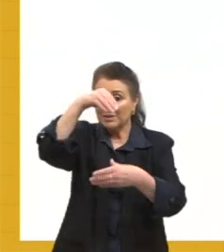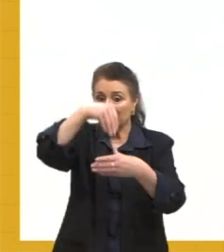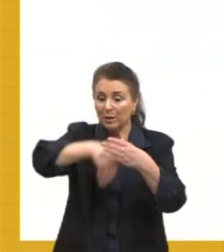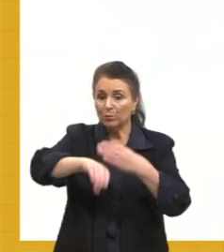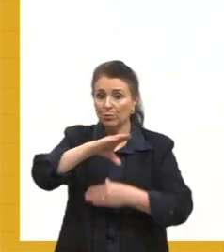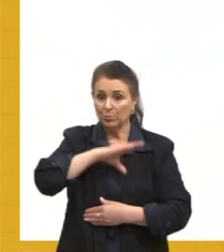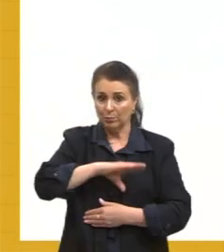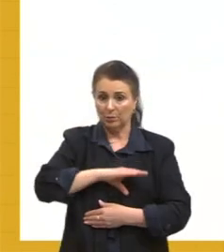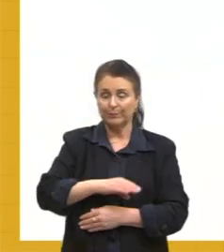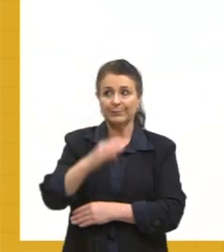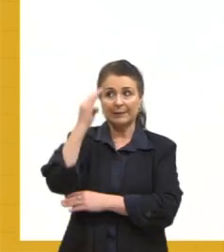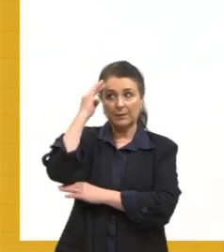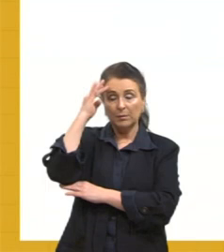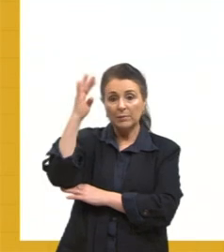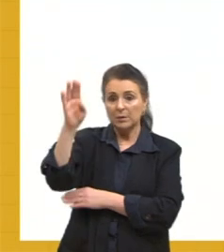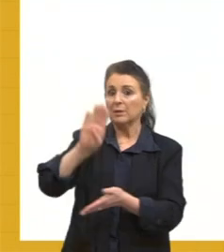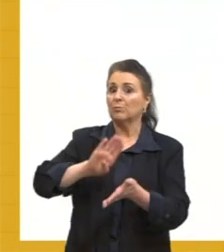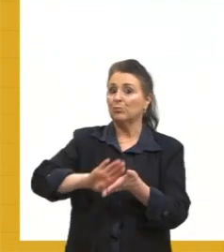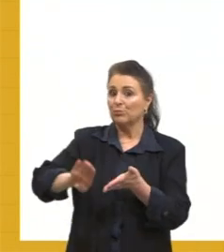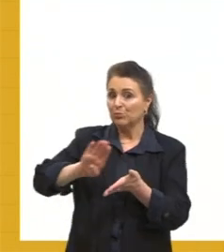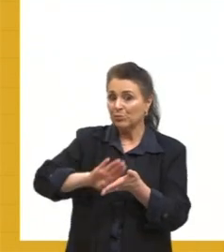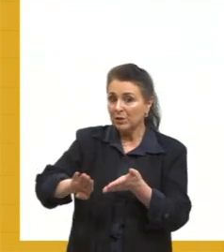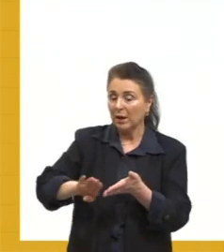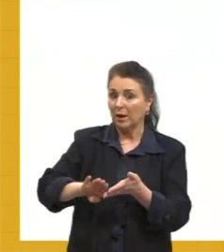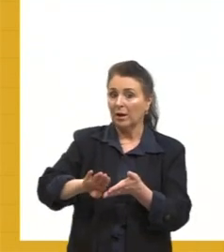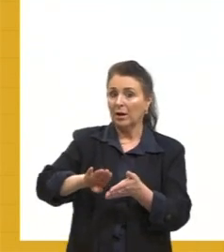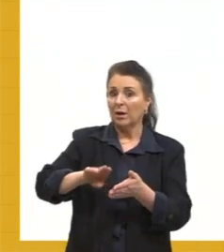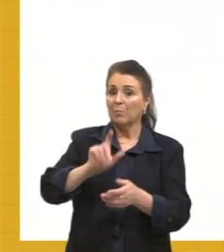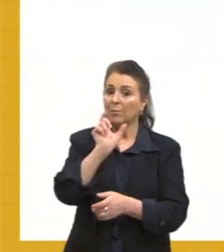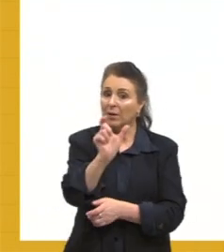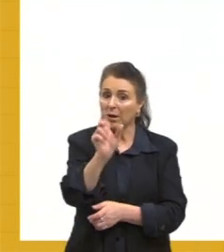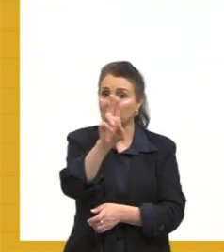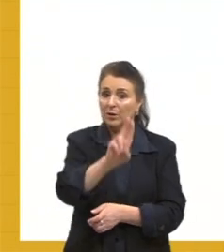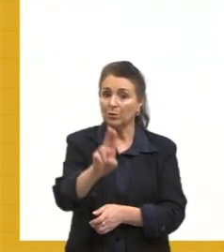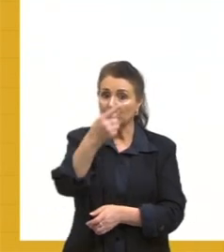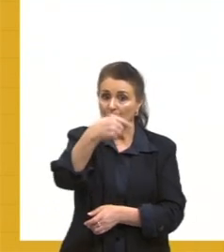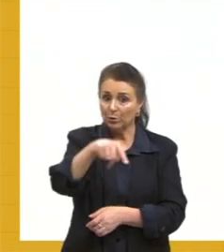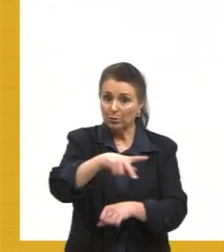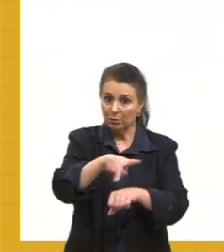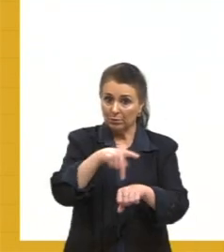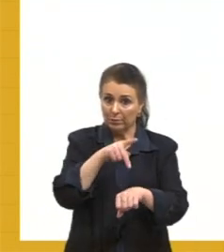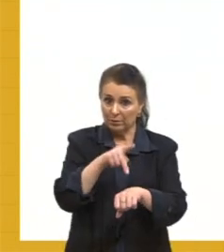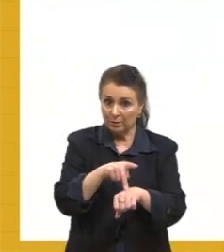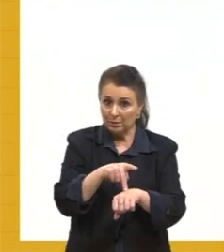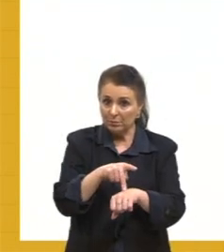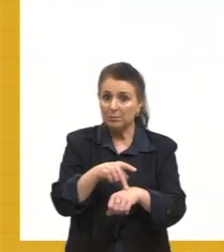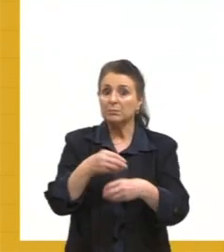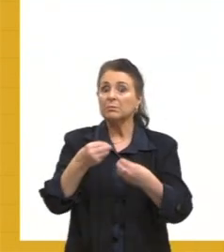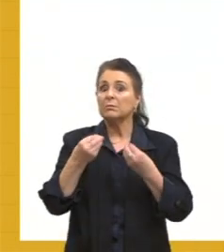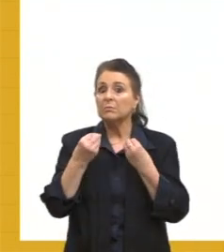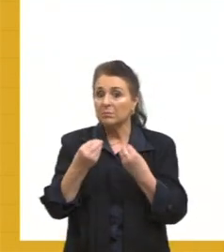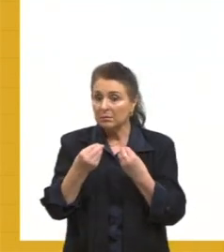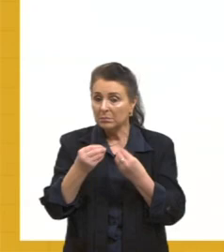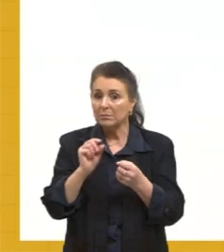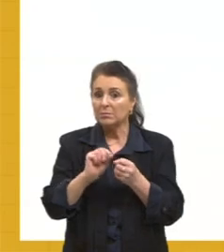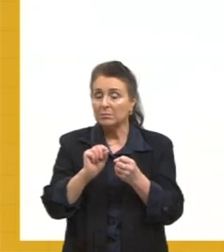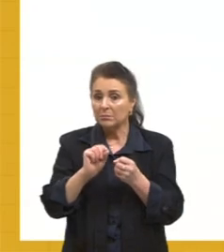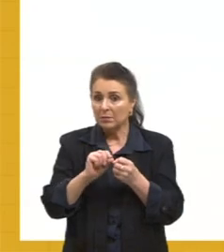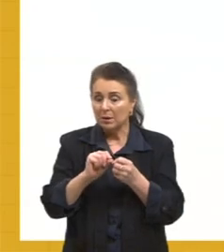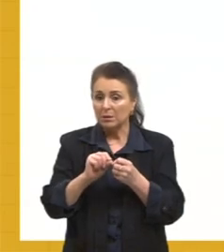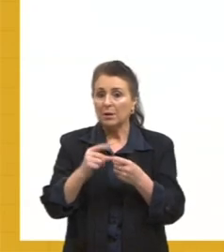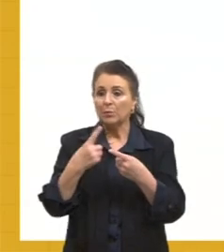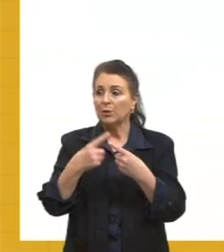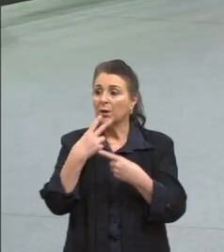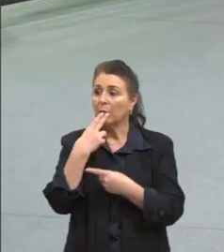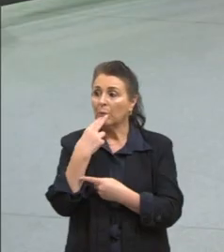nós se nós eliminarmos os estrangeirismos da língua portuguesa muito pouco da Língua Portuguesa de fato porque assim como a língua